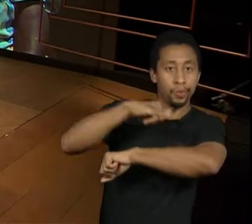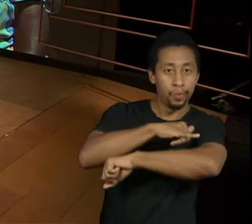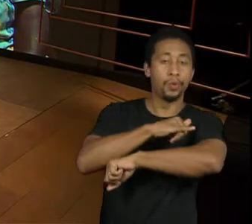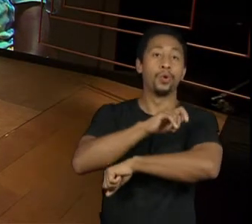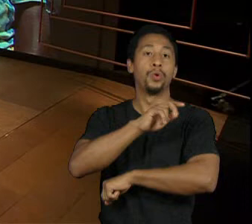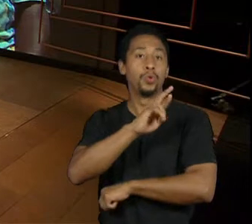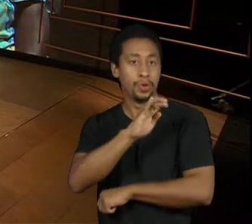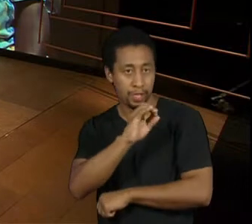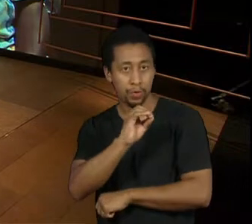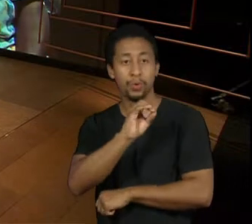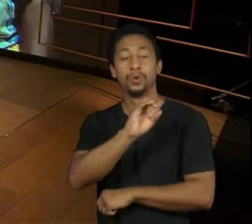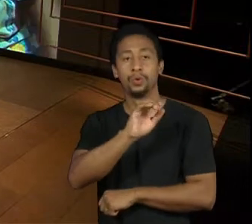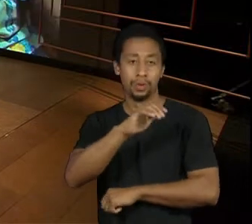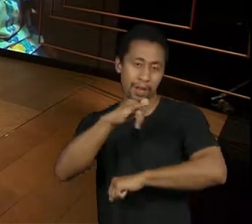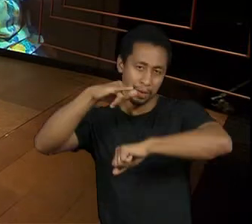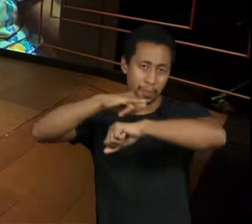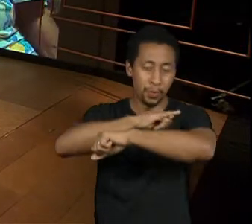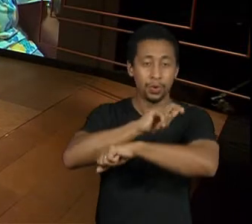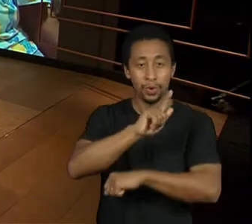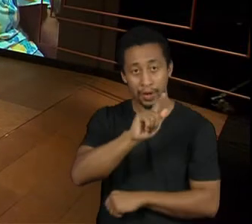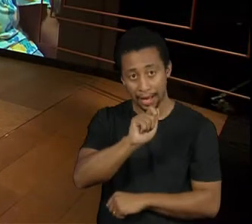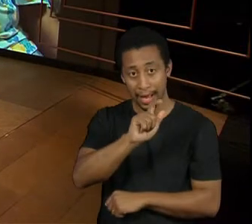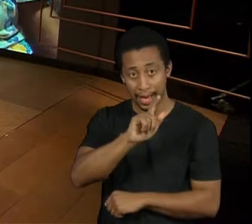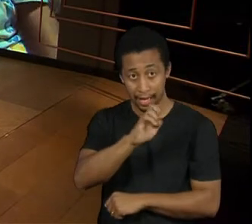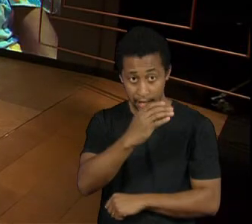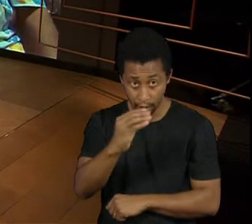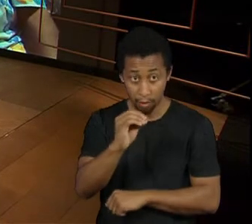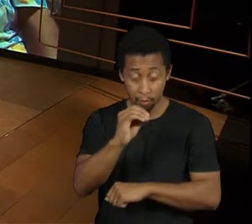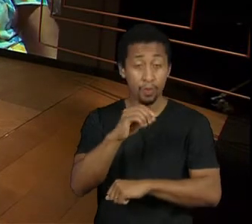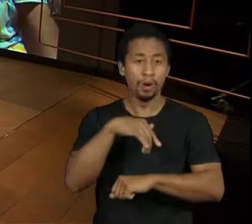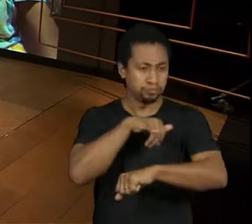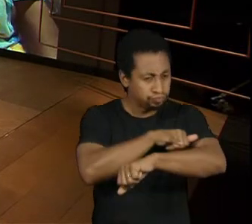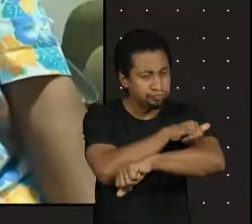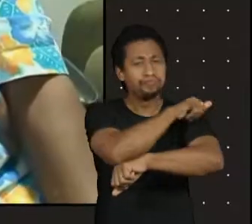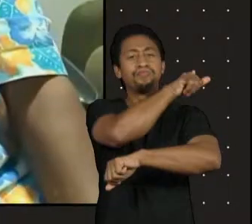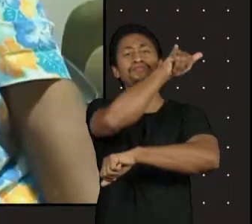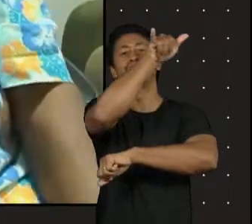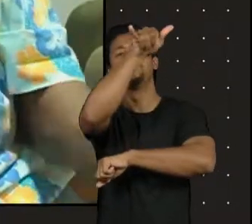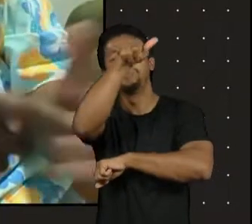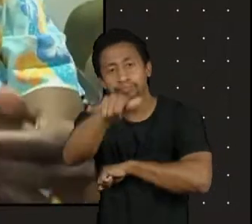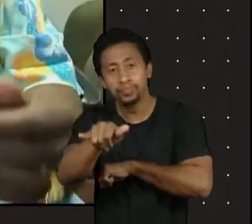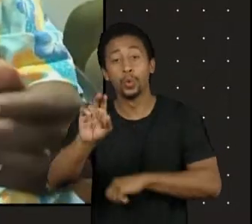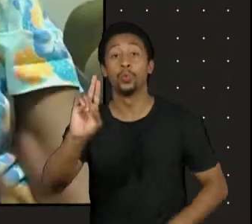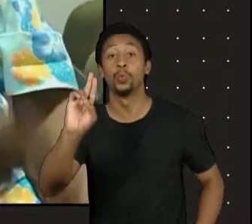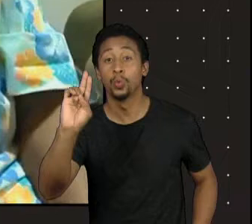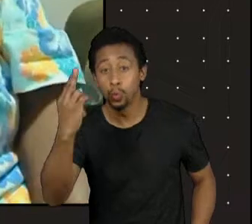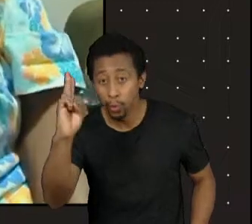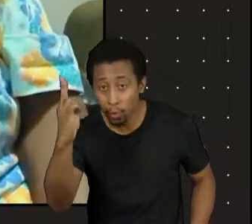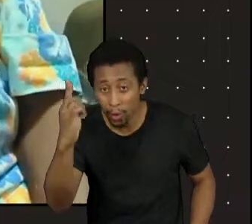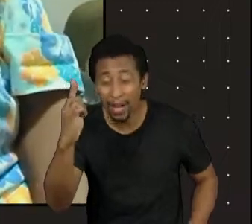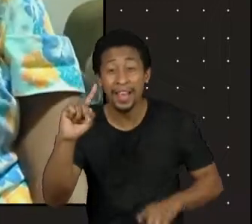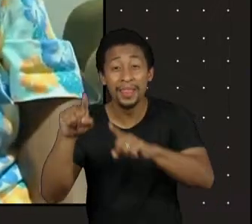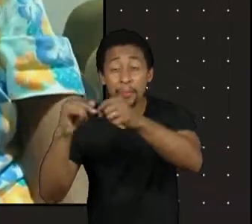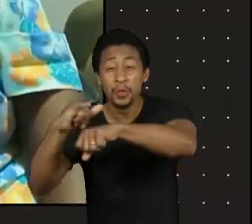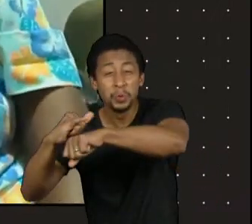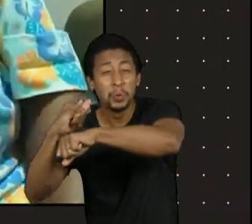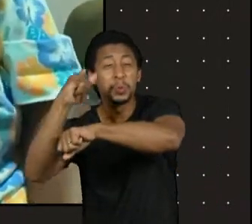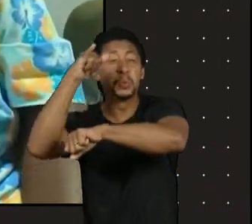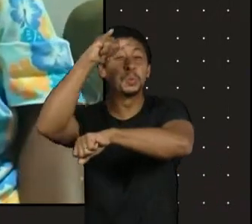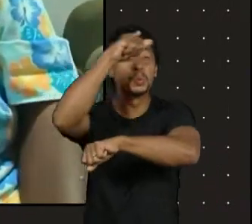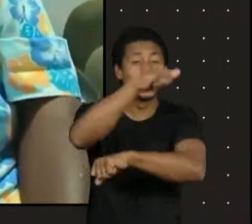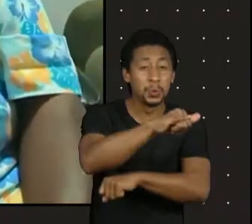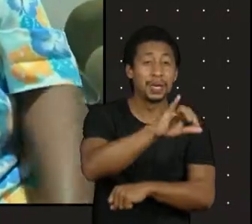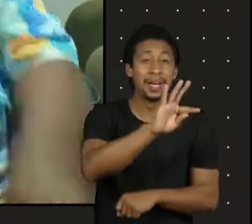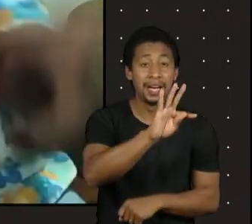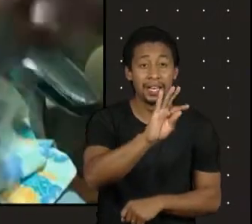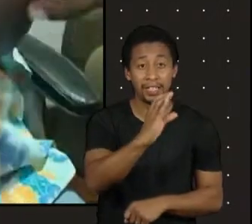botaram no avião. Eu fui direto para o Uruguai. Do Uruguai, acredite, eu fui para Tchecoslováquia. Aí